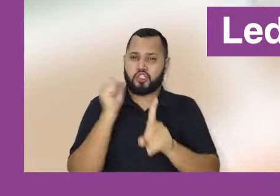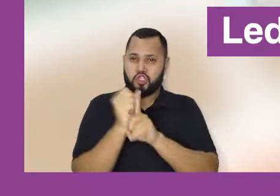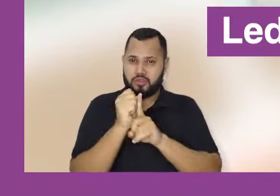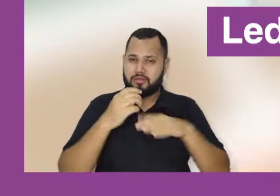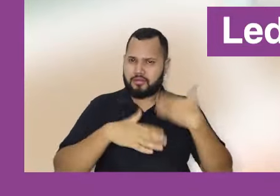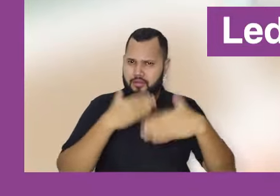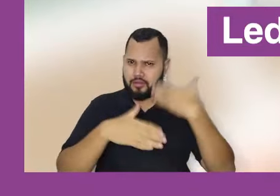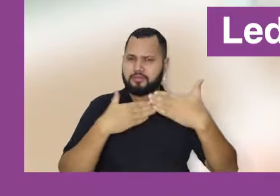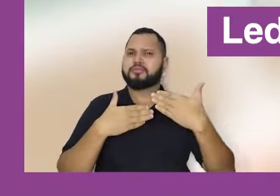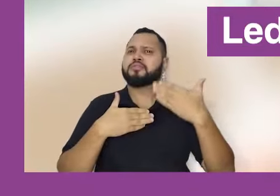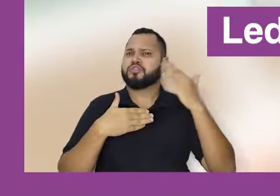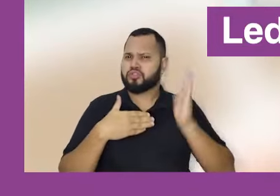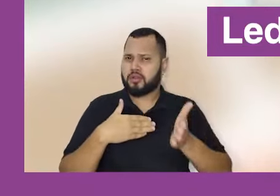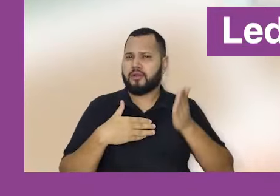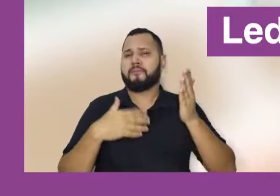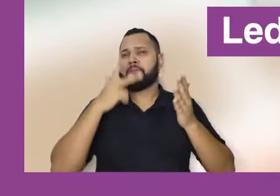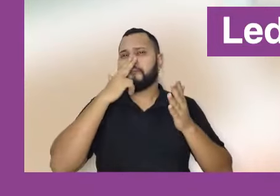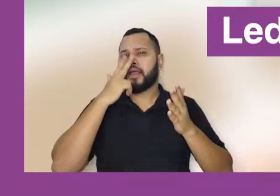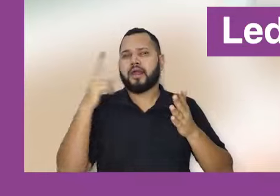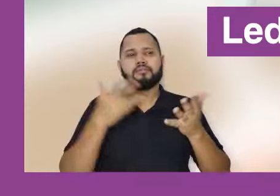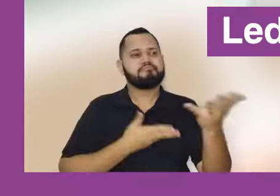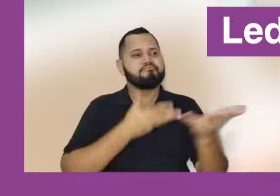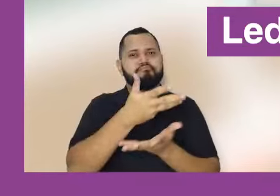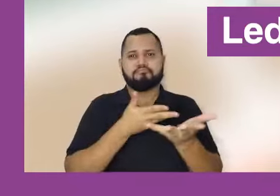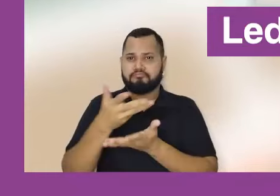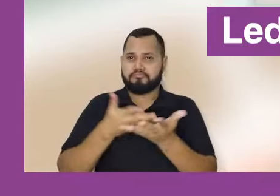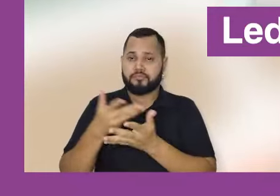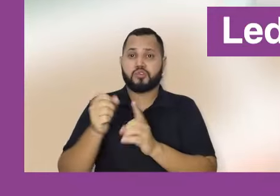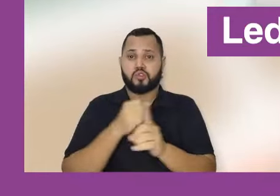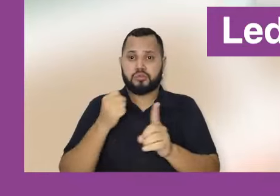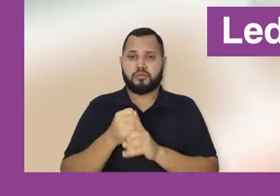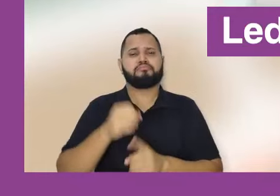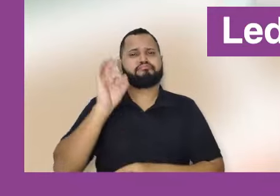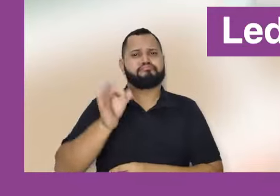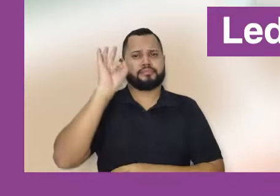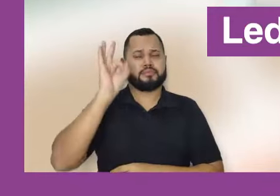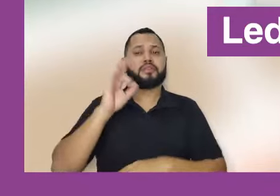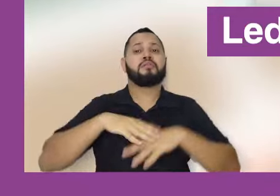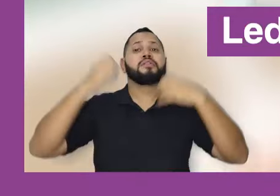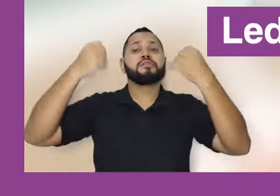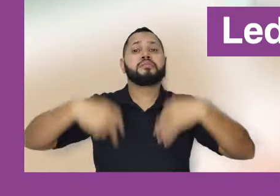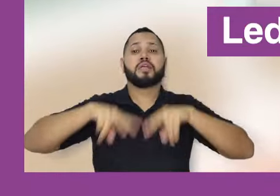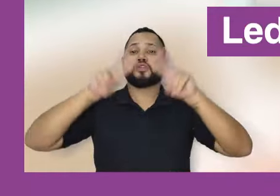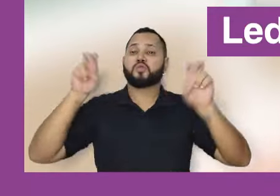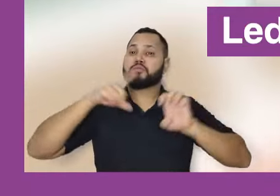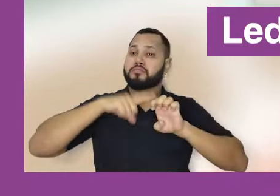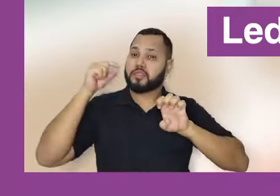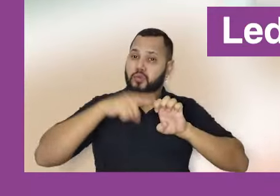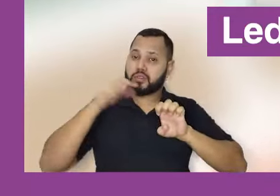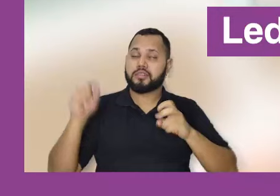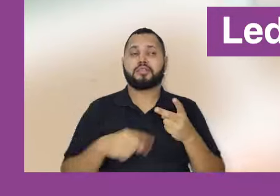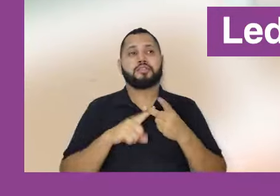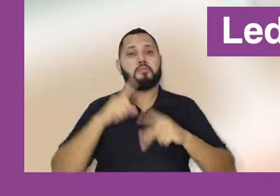em desenvolvimento e evolução como participar dessa sociedade aí sim eu posso falar de empreendedorismo